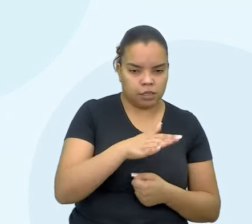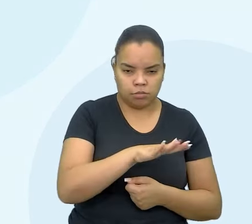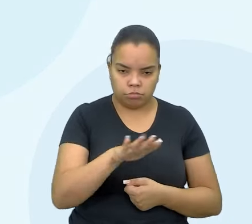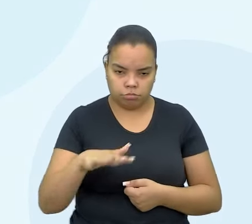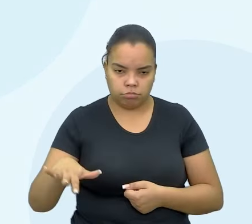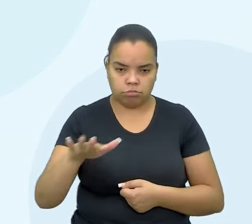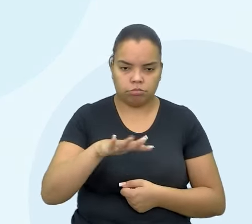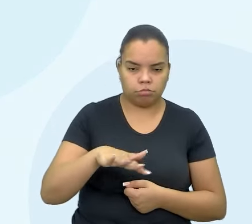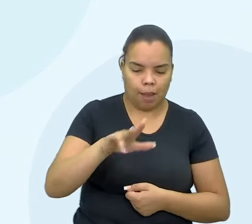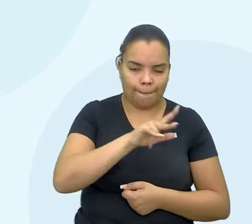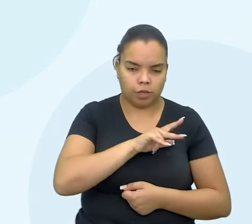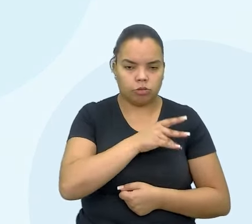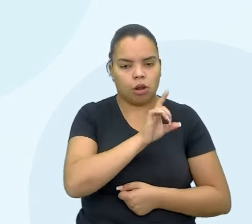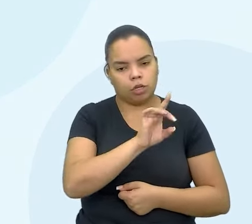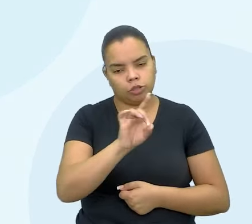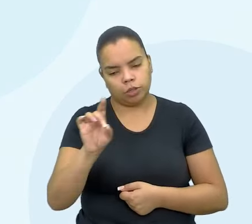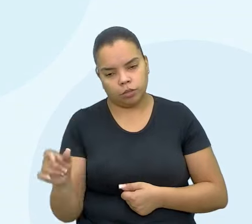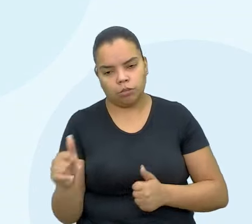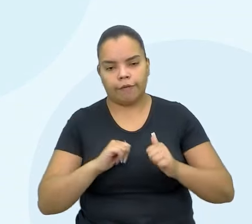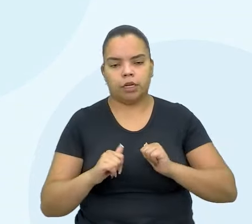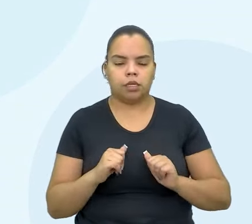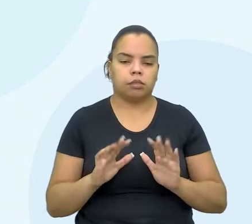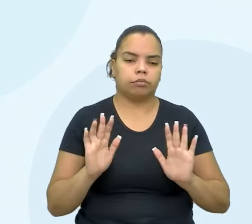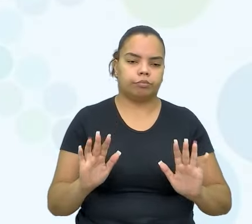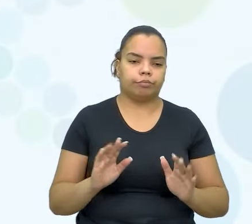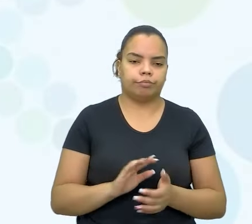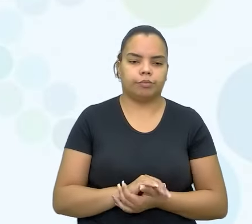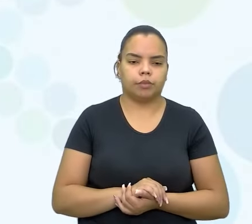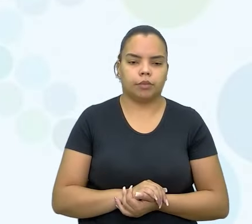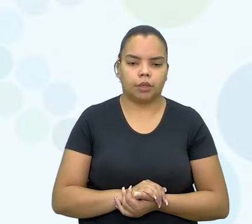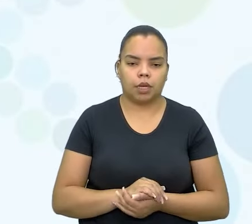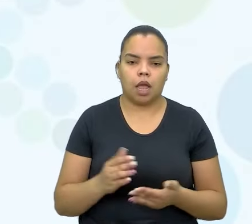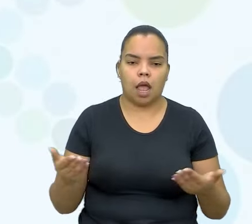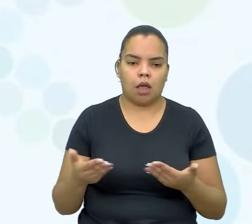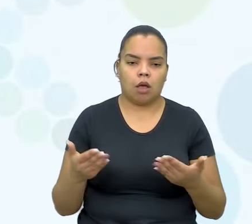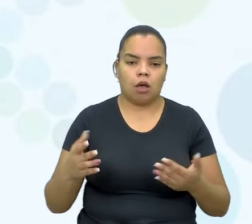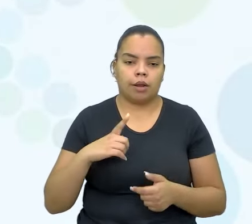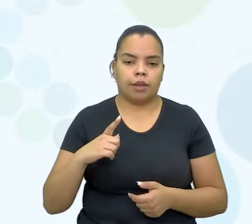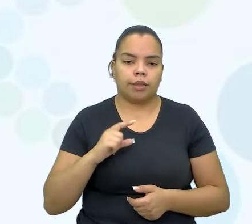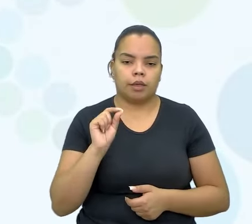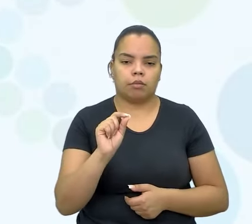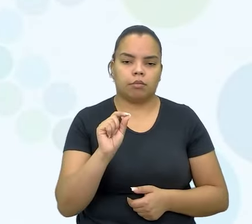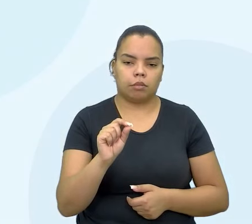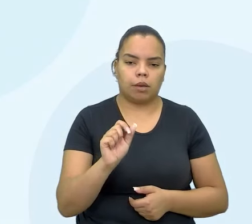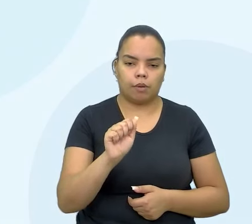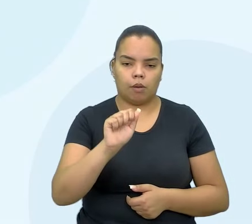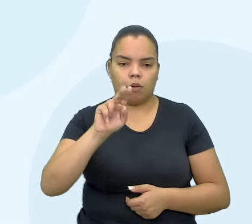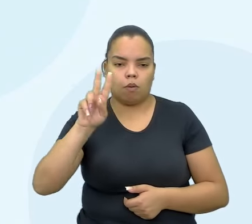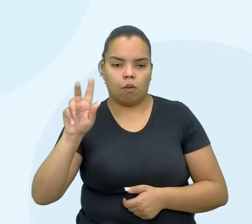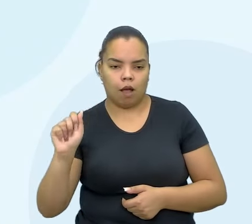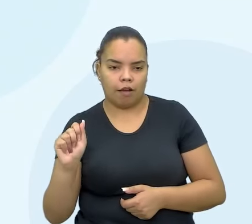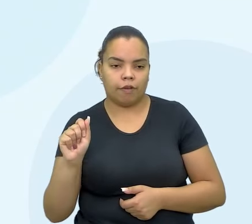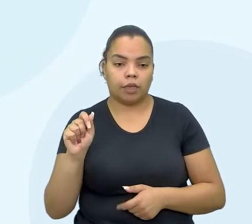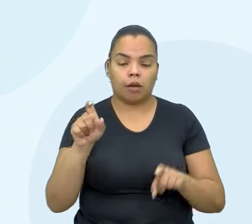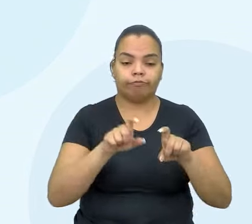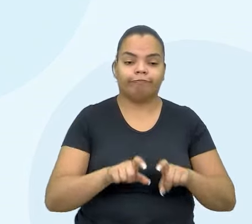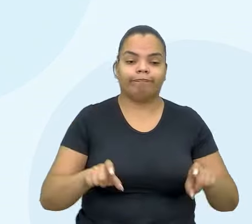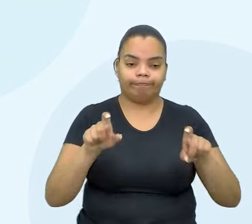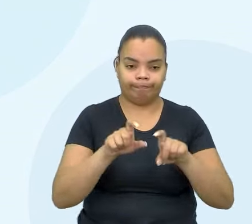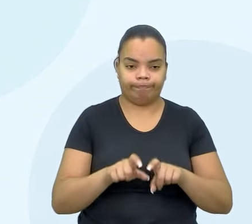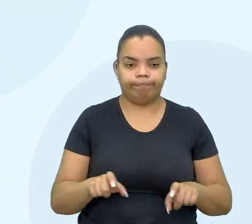ok? E agora nós temos o percurso formativo do AVA, que é esse ambiente virtual